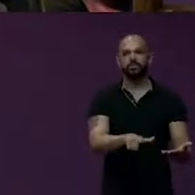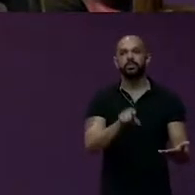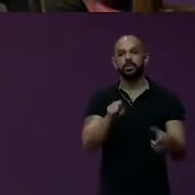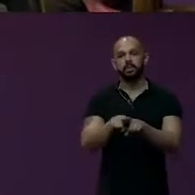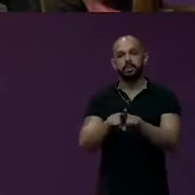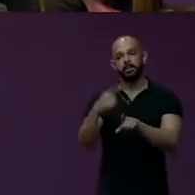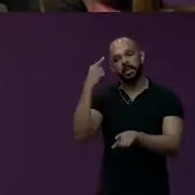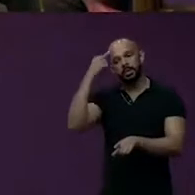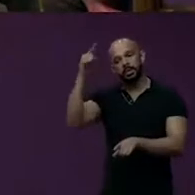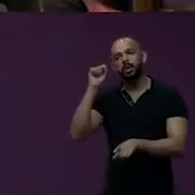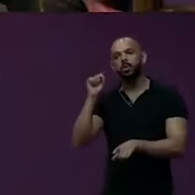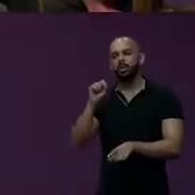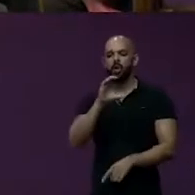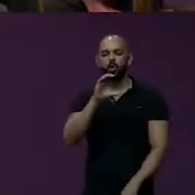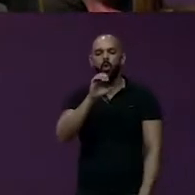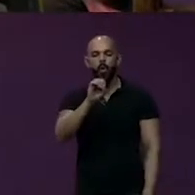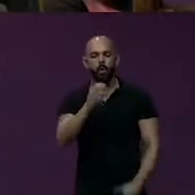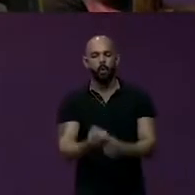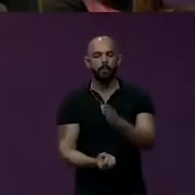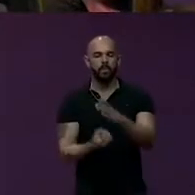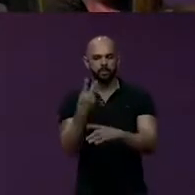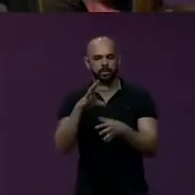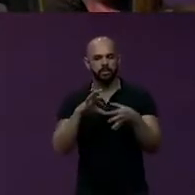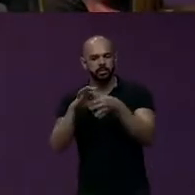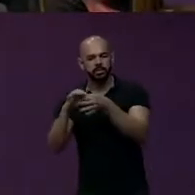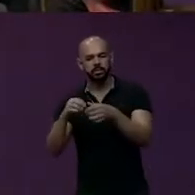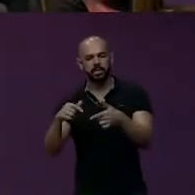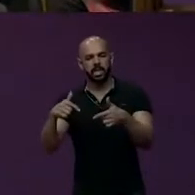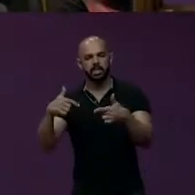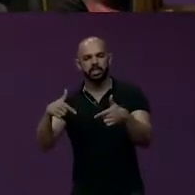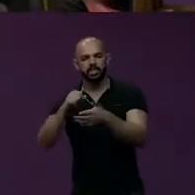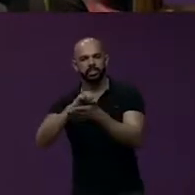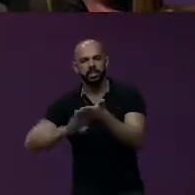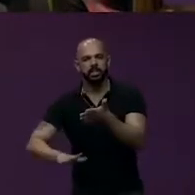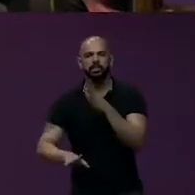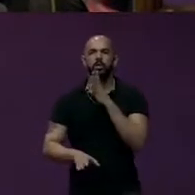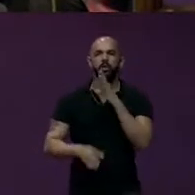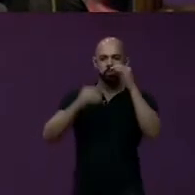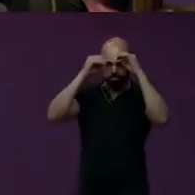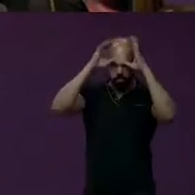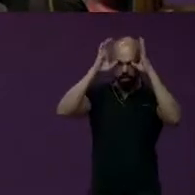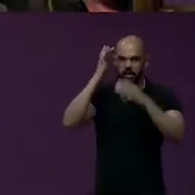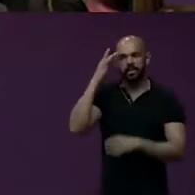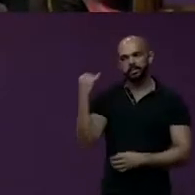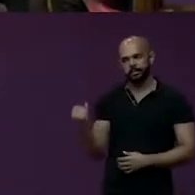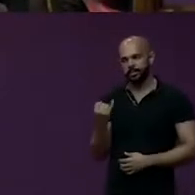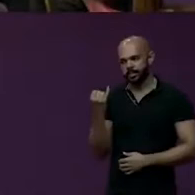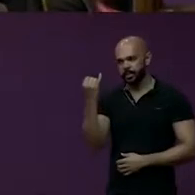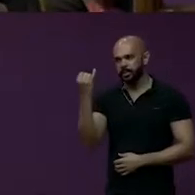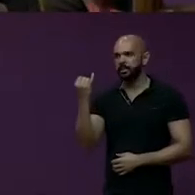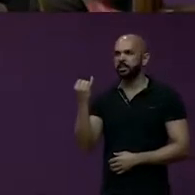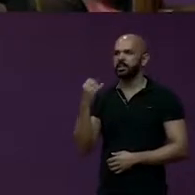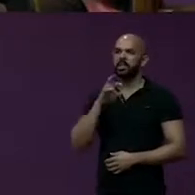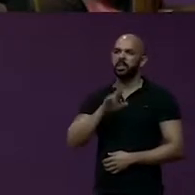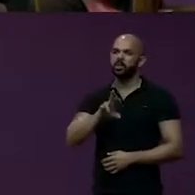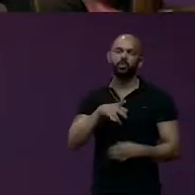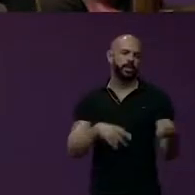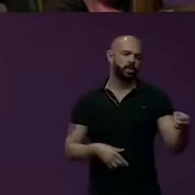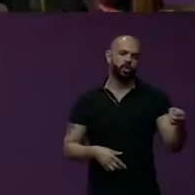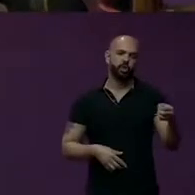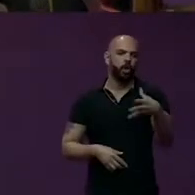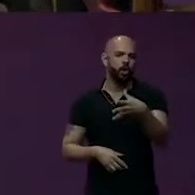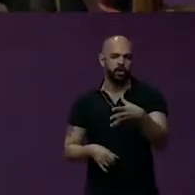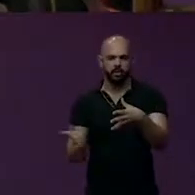mesmo a ideia de uma coprodução de atividades e de conhecimentos. Eu acho que isso que é importante. Né? Isso não é uma